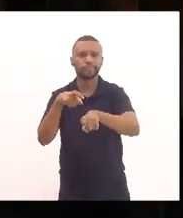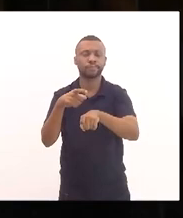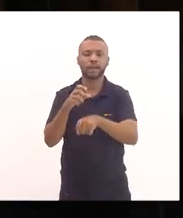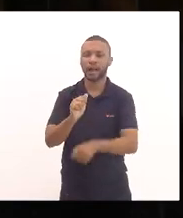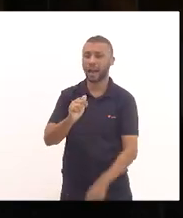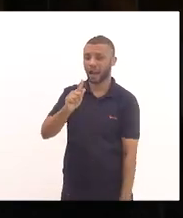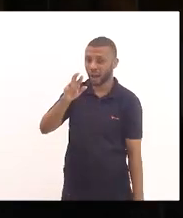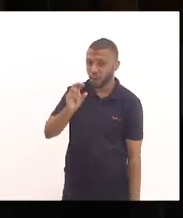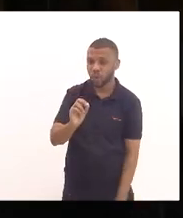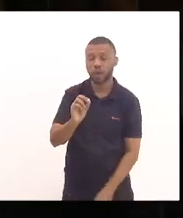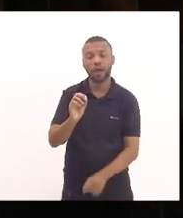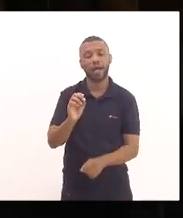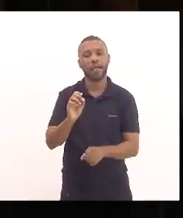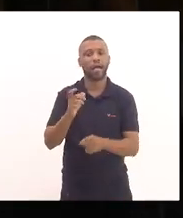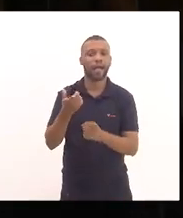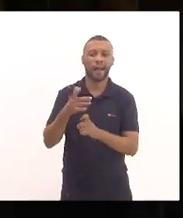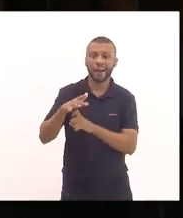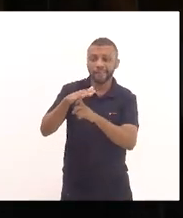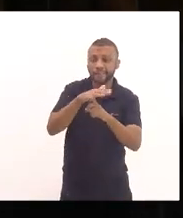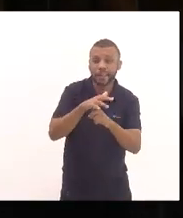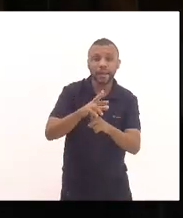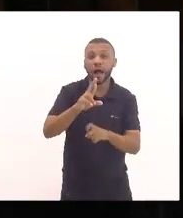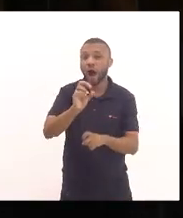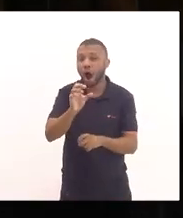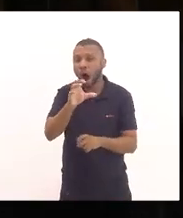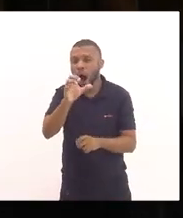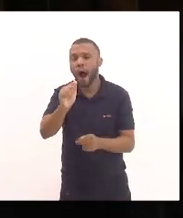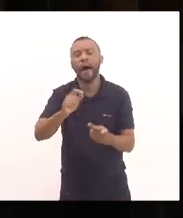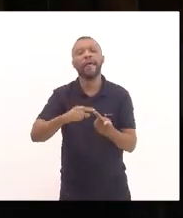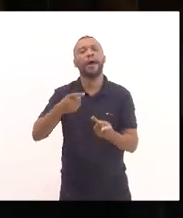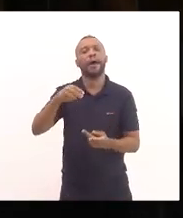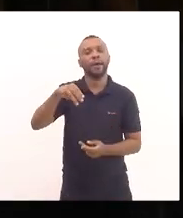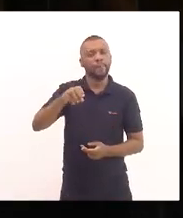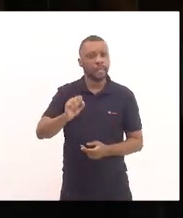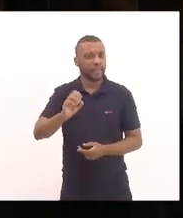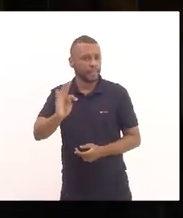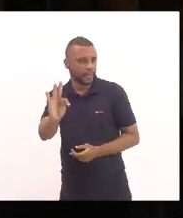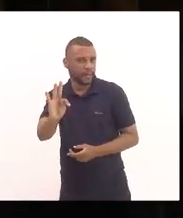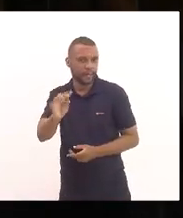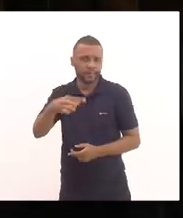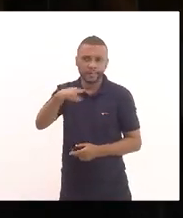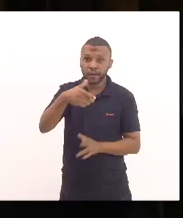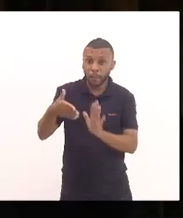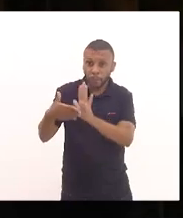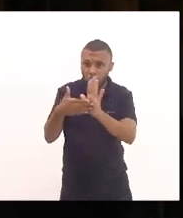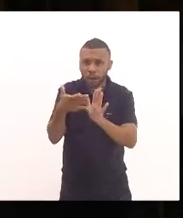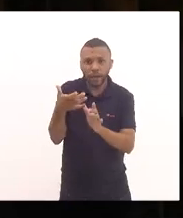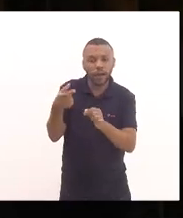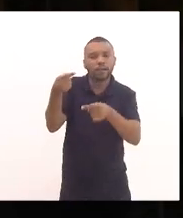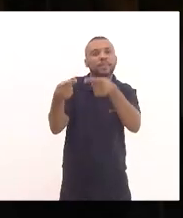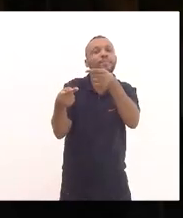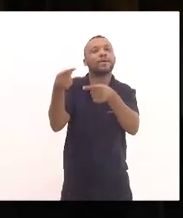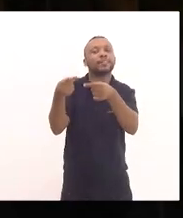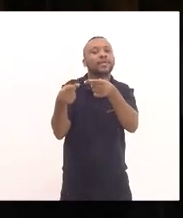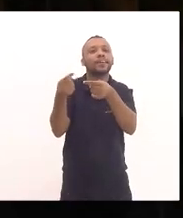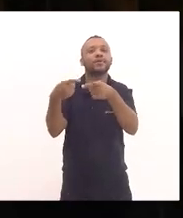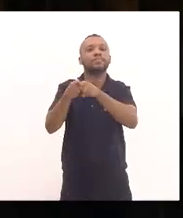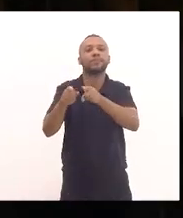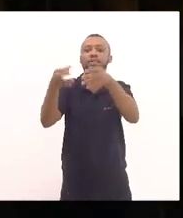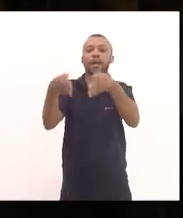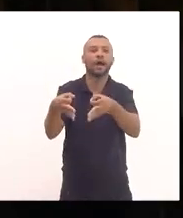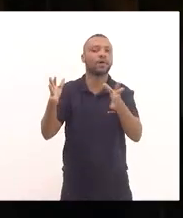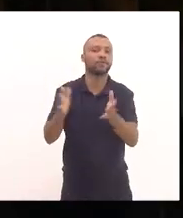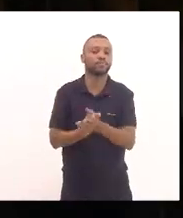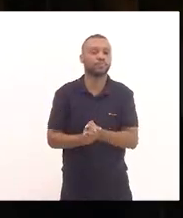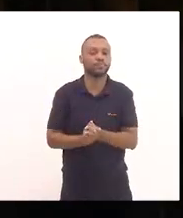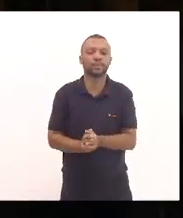a Feira da Roça, o MST, todos aqueles e aquelas que se propõem ao debate concreto sobre